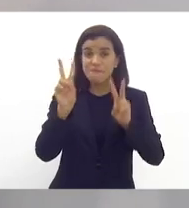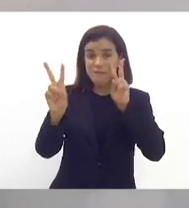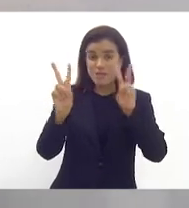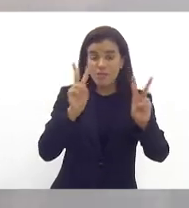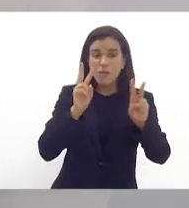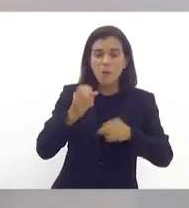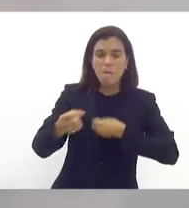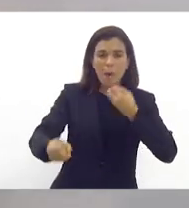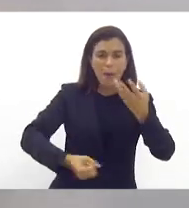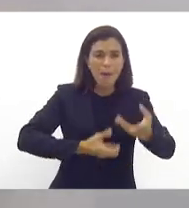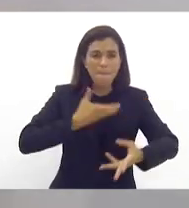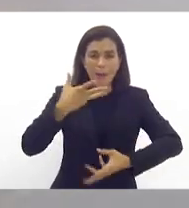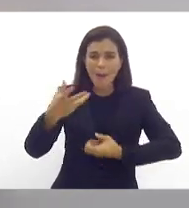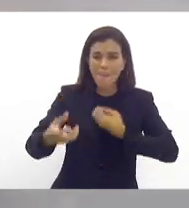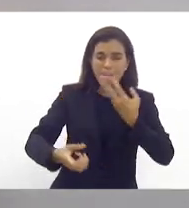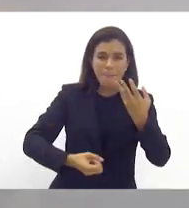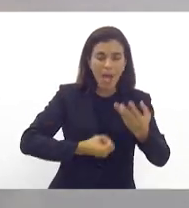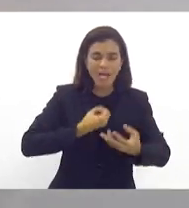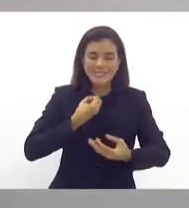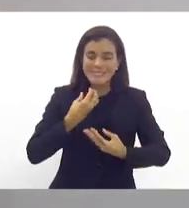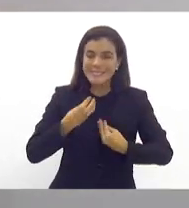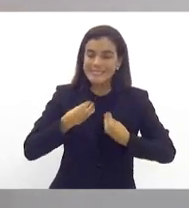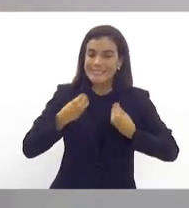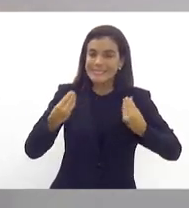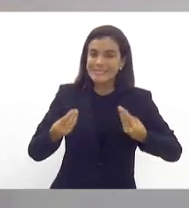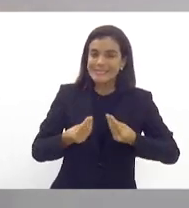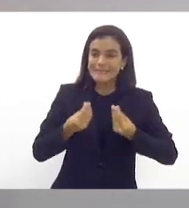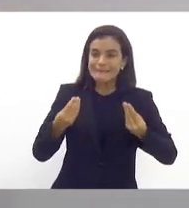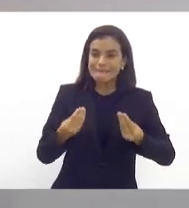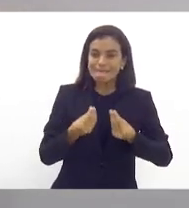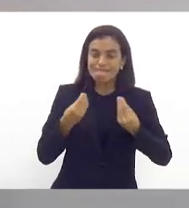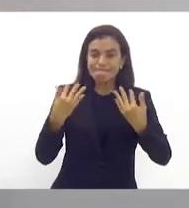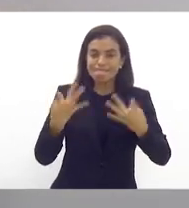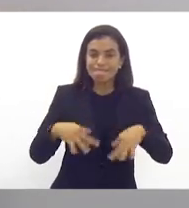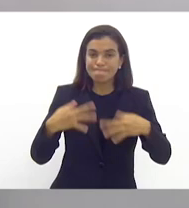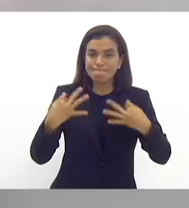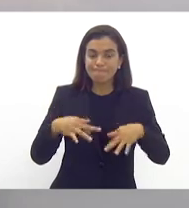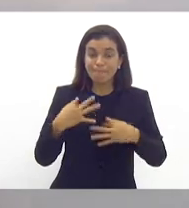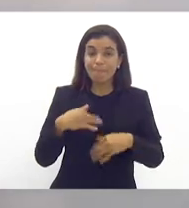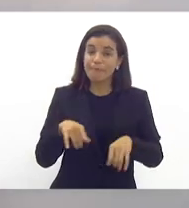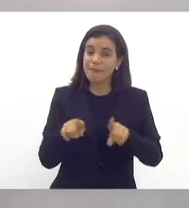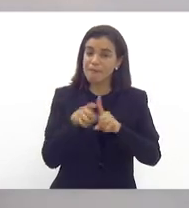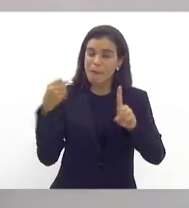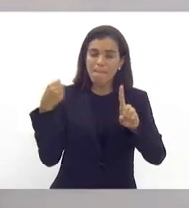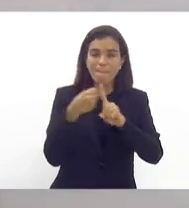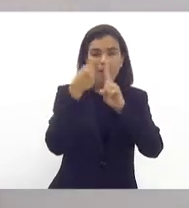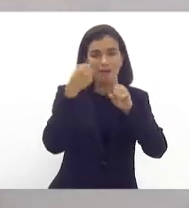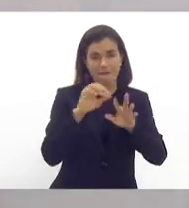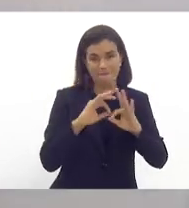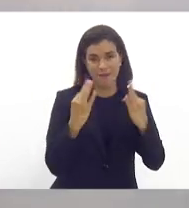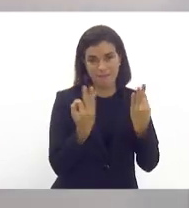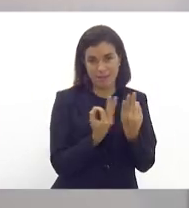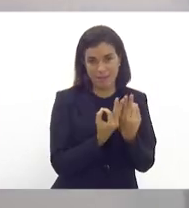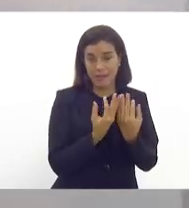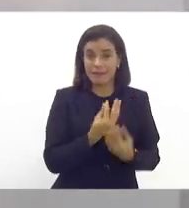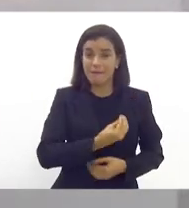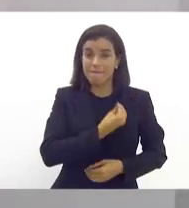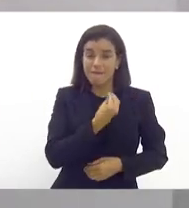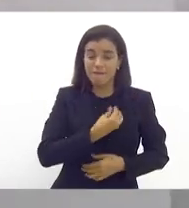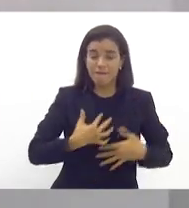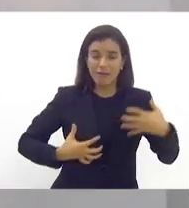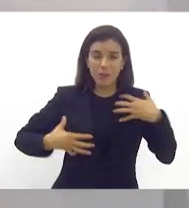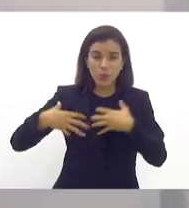os depoimentos ficamos bastante sensibilizado o impacto primeiro nessas famílias né que terão eh que estão vivendo essa